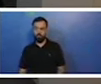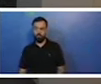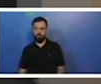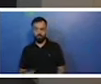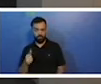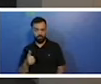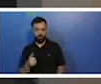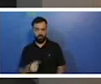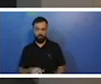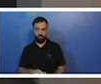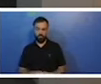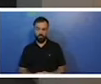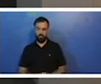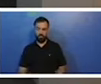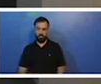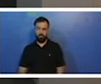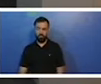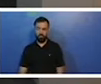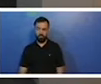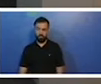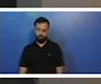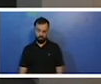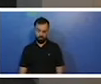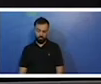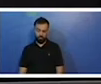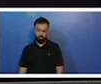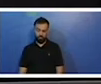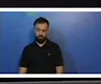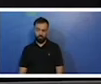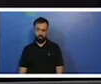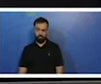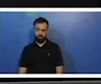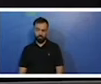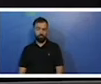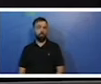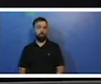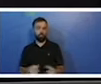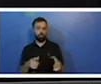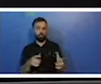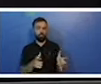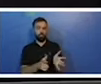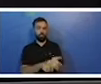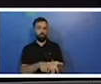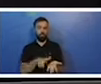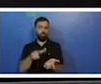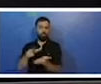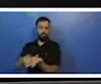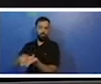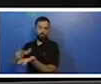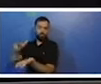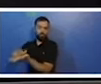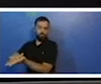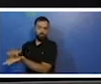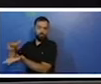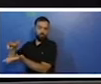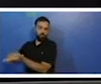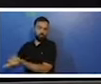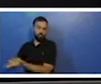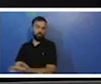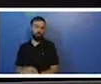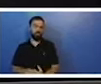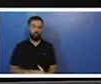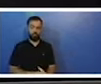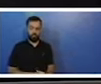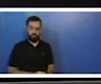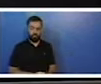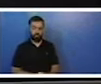Tá certo cada distância será marcada pelas folhas de caderno Como comentei agora a primeira